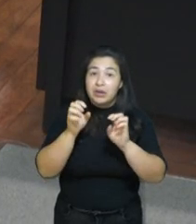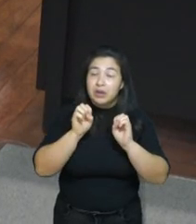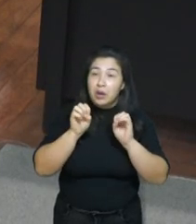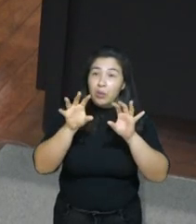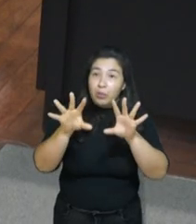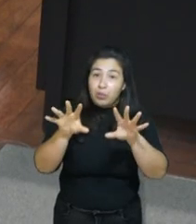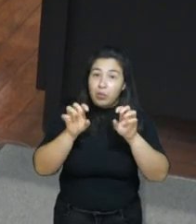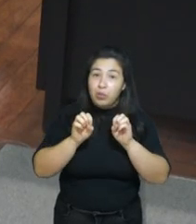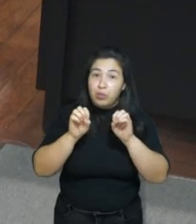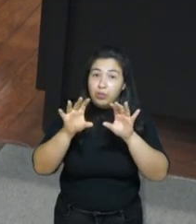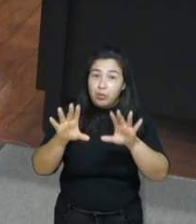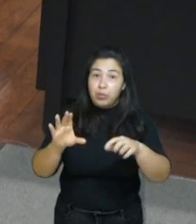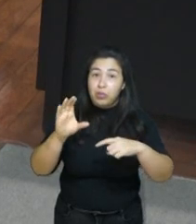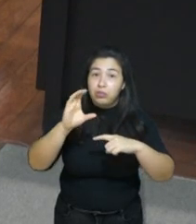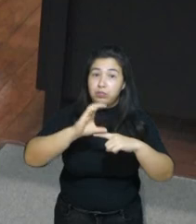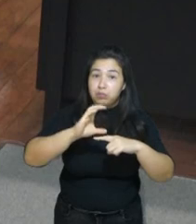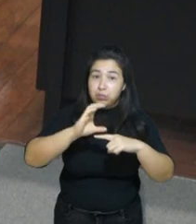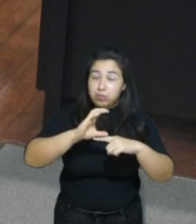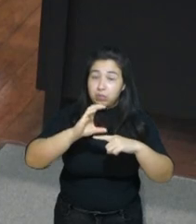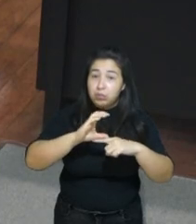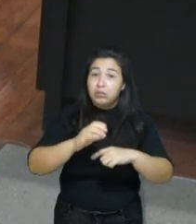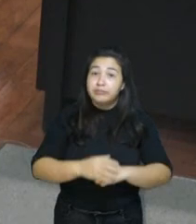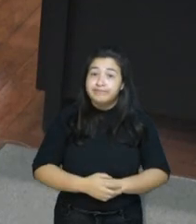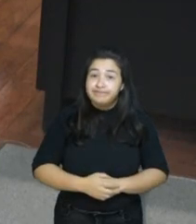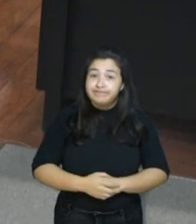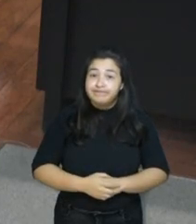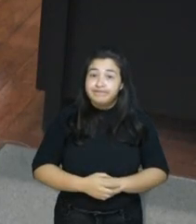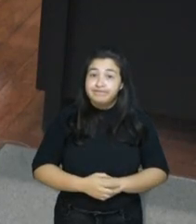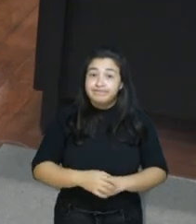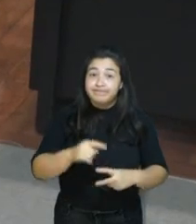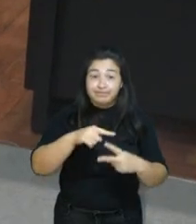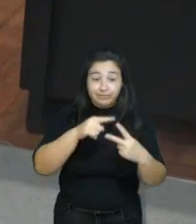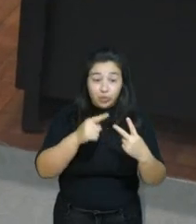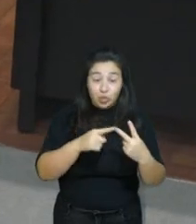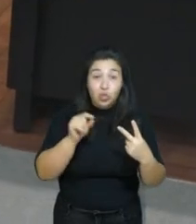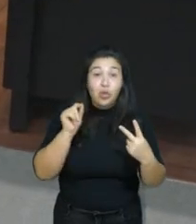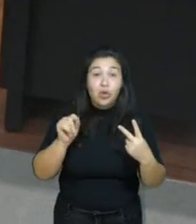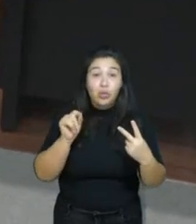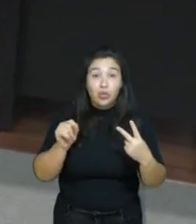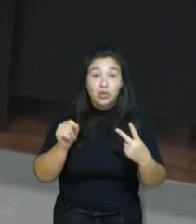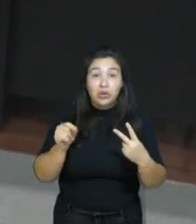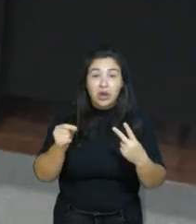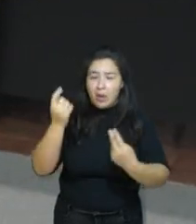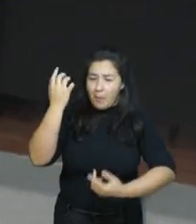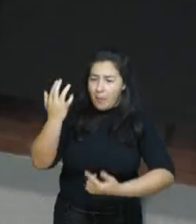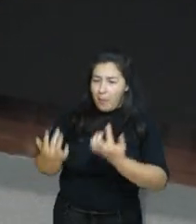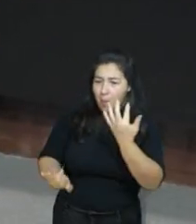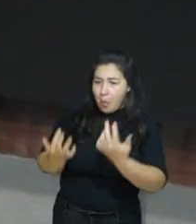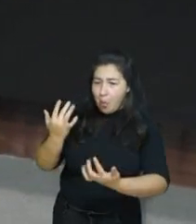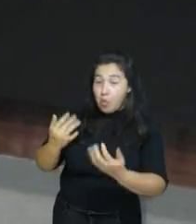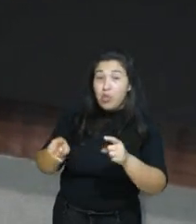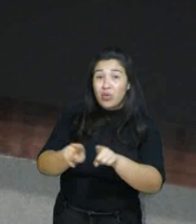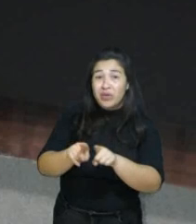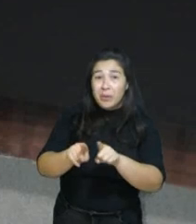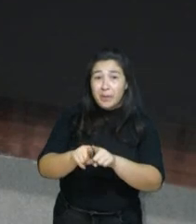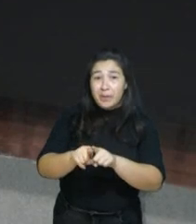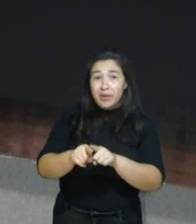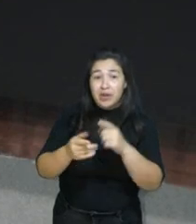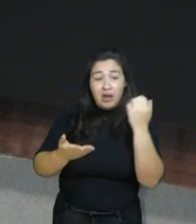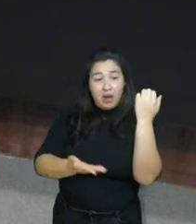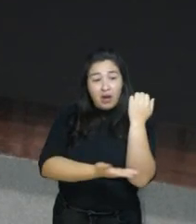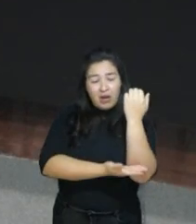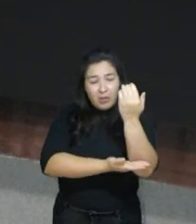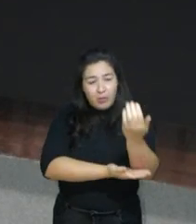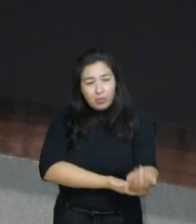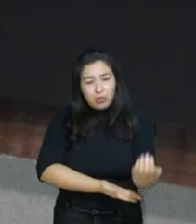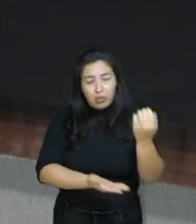emissões. Né, esse aumento das emissões vem geralmente de duas fontes, a queima de combustível fóssil, mas também desmatamento. Né, no